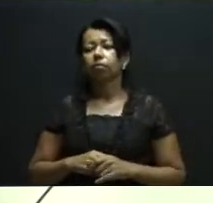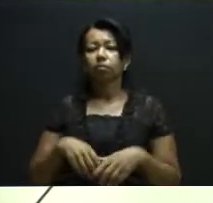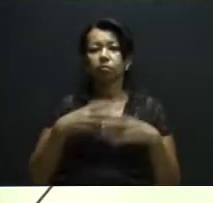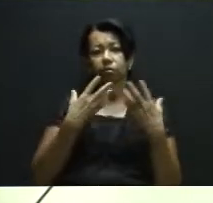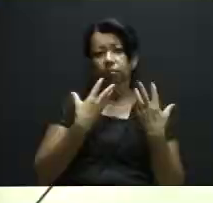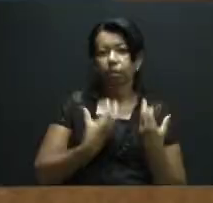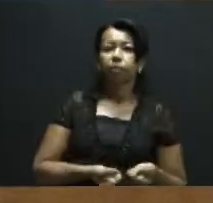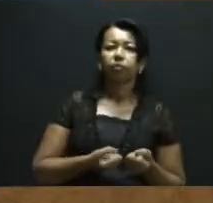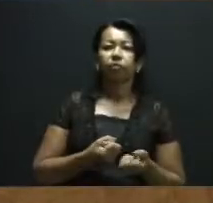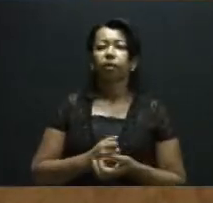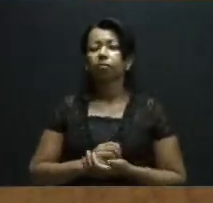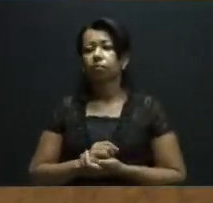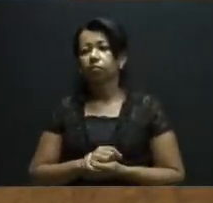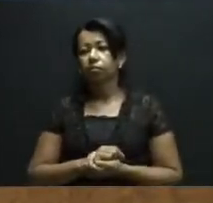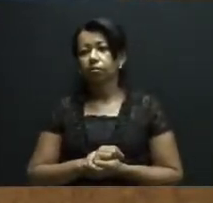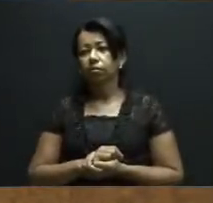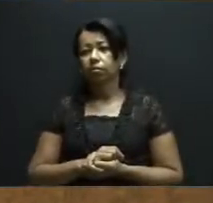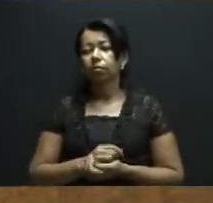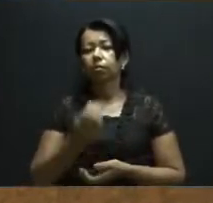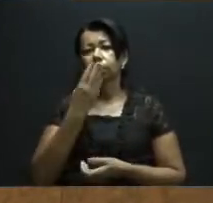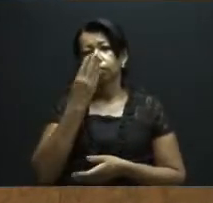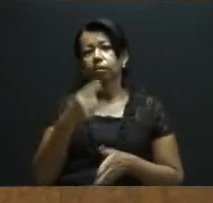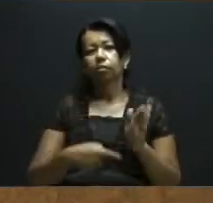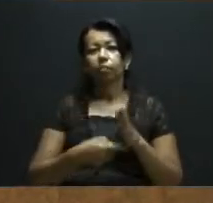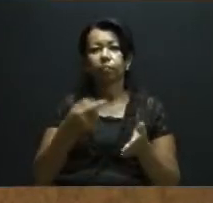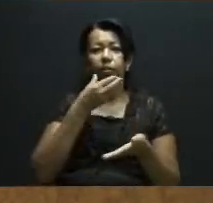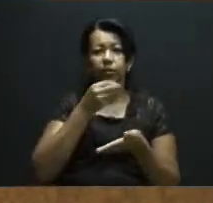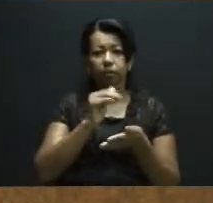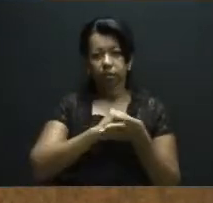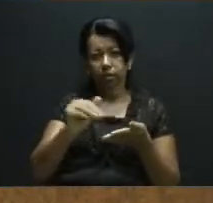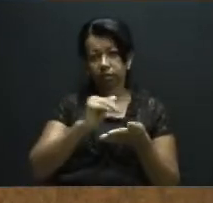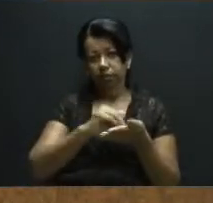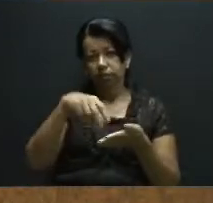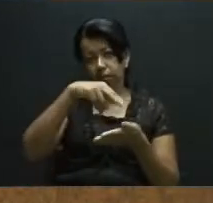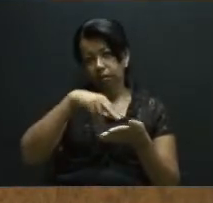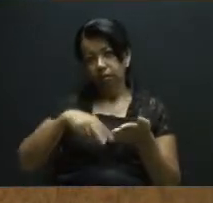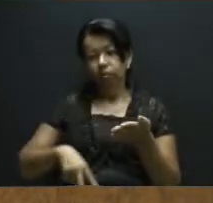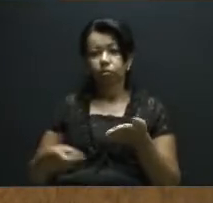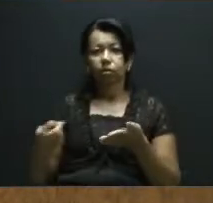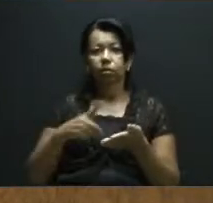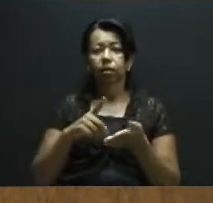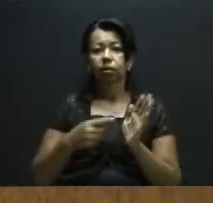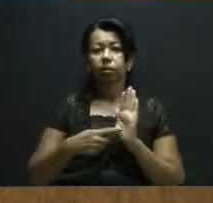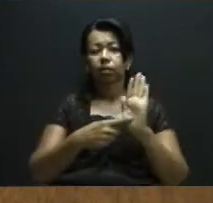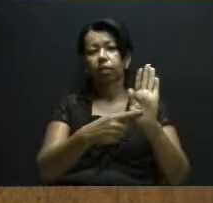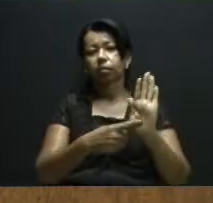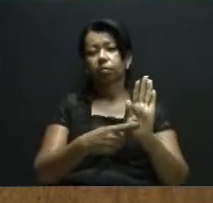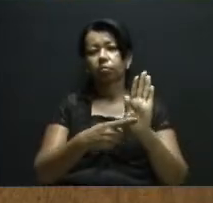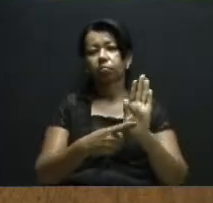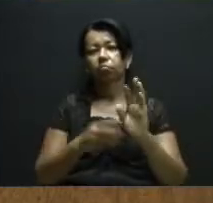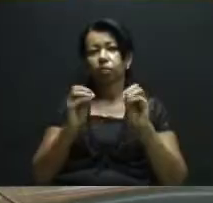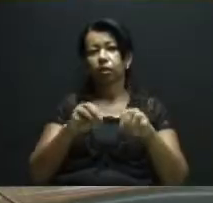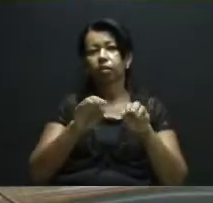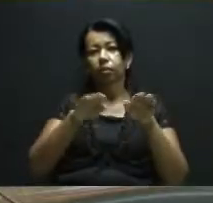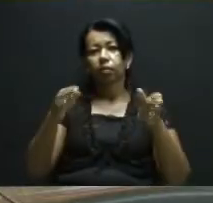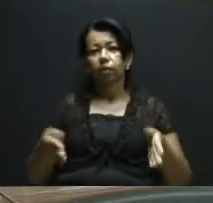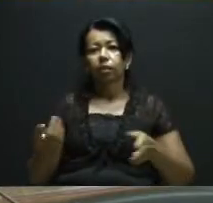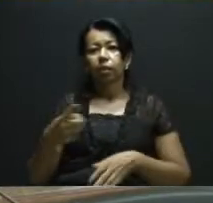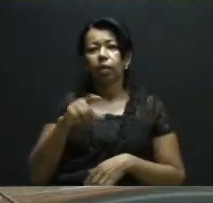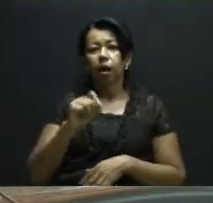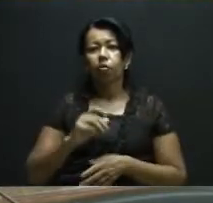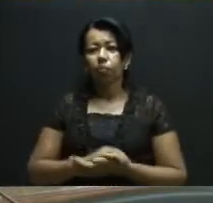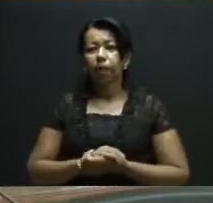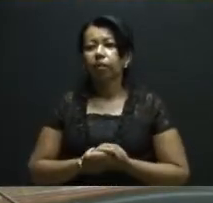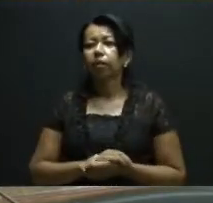aprovado solicita ao seu primeiro secretário que proceda à leitura das indicações encaminhadas à mesa